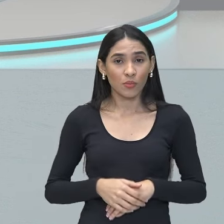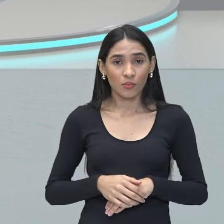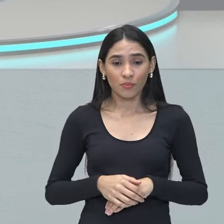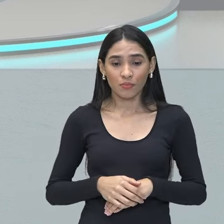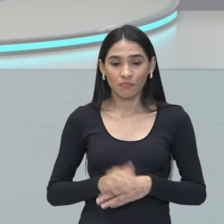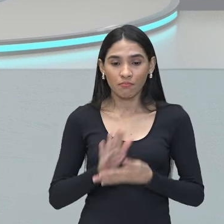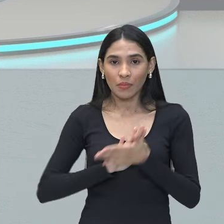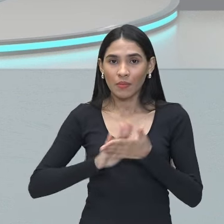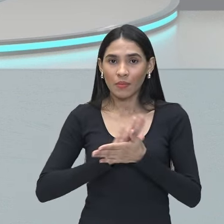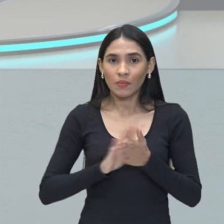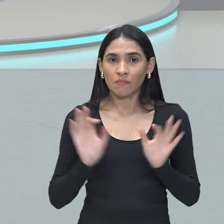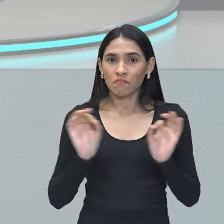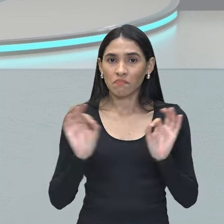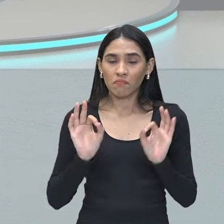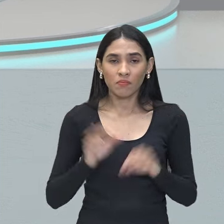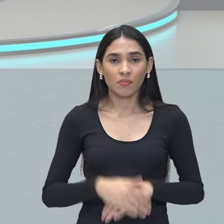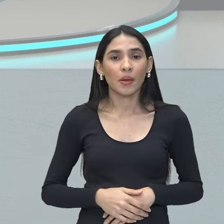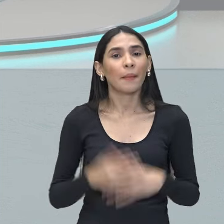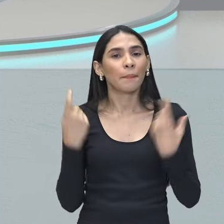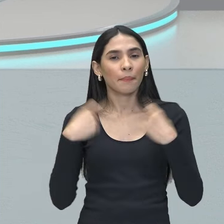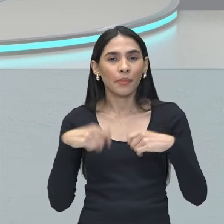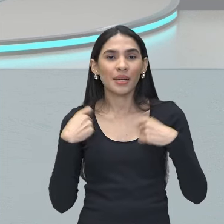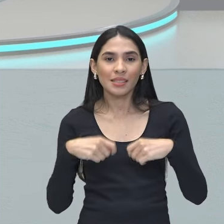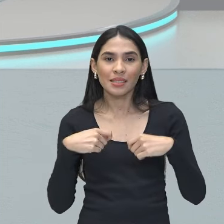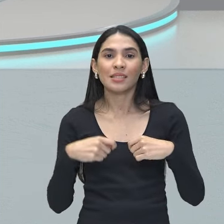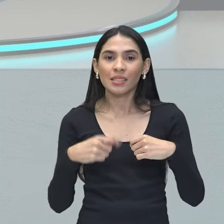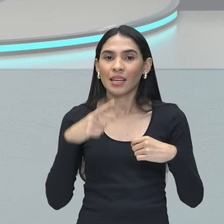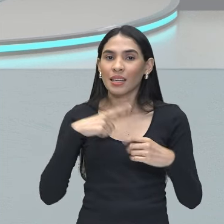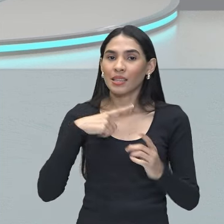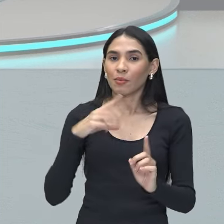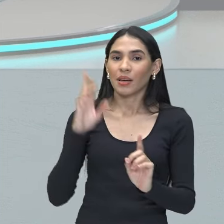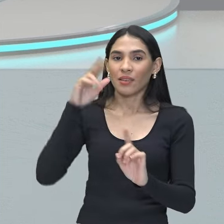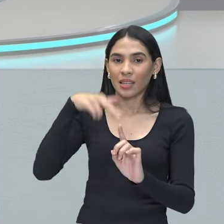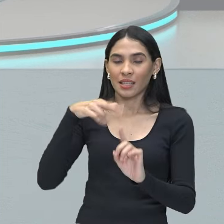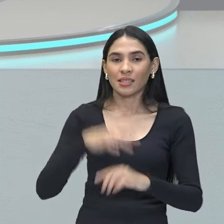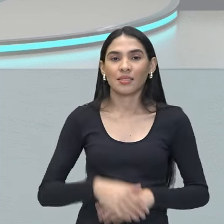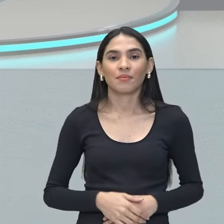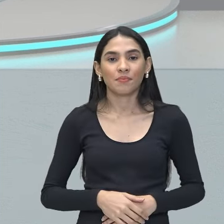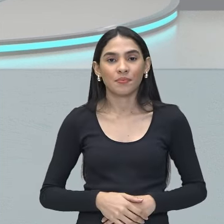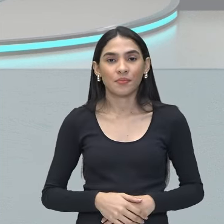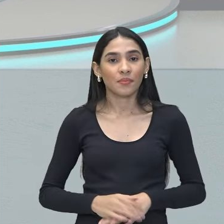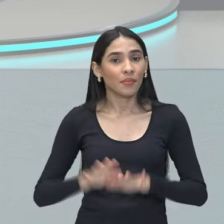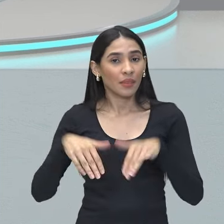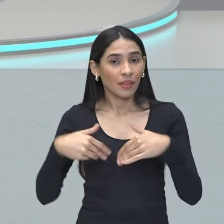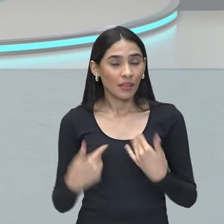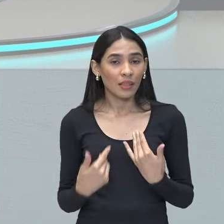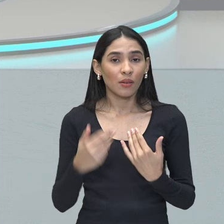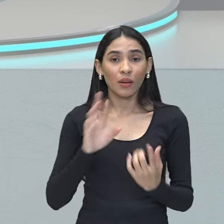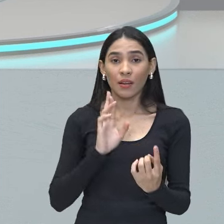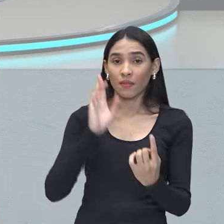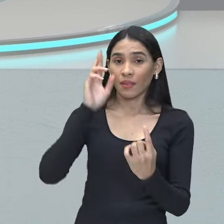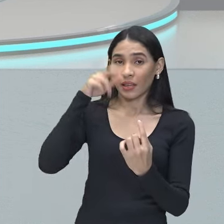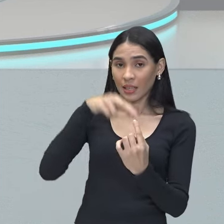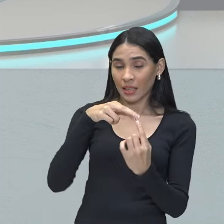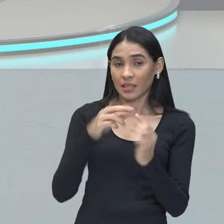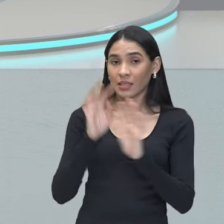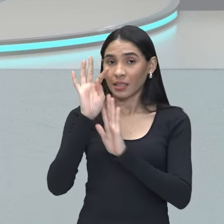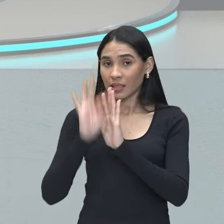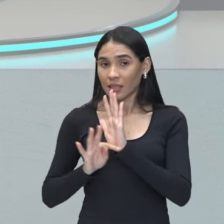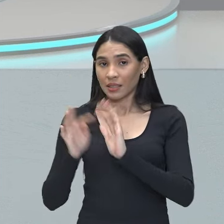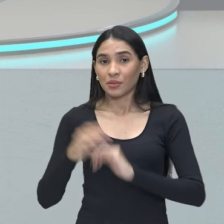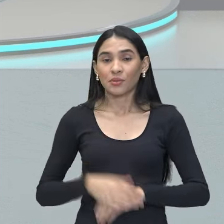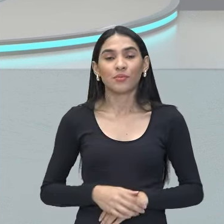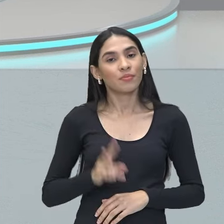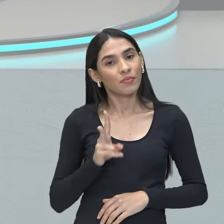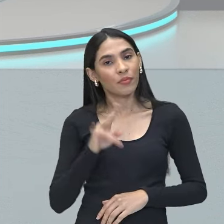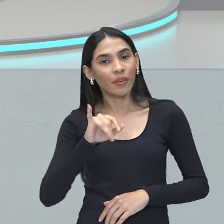nada. Ele vai ter um ponto de referência, um texto de referência. E aí, pessoal, esse meu ponto, esse meu texto de referência é